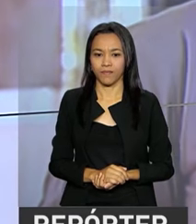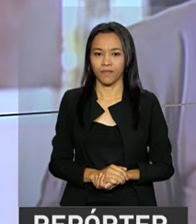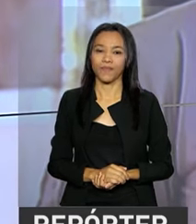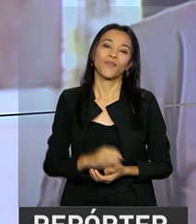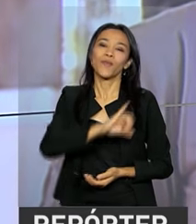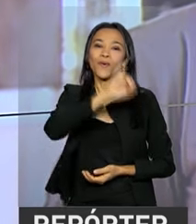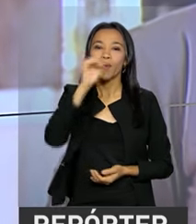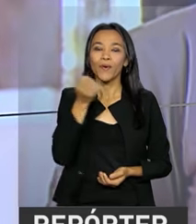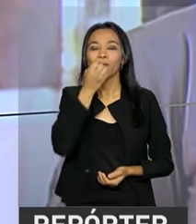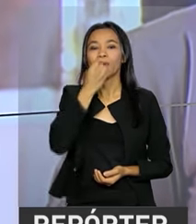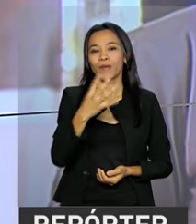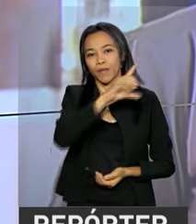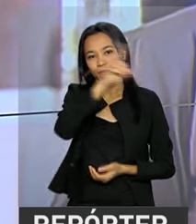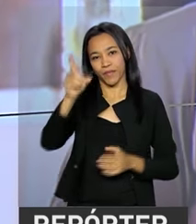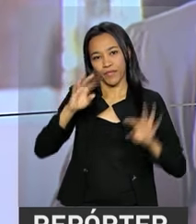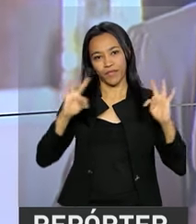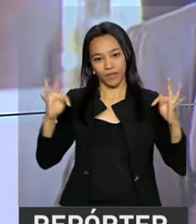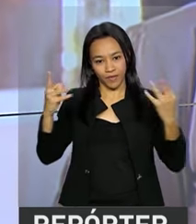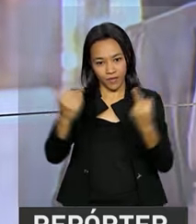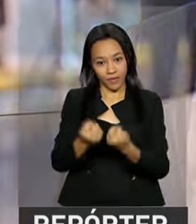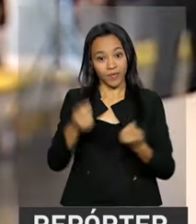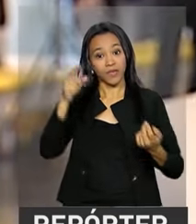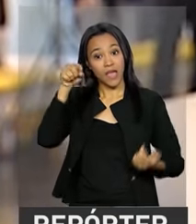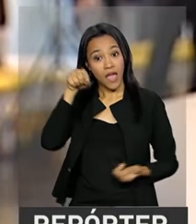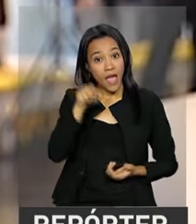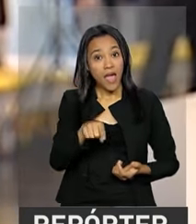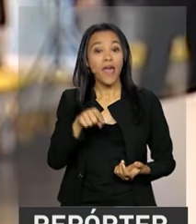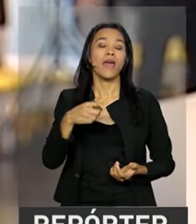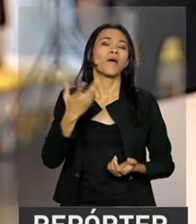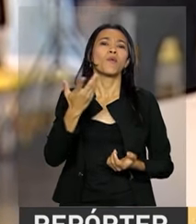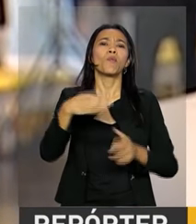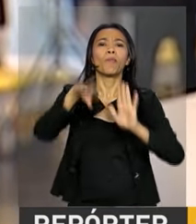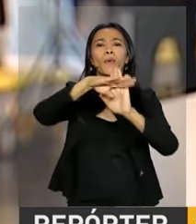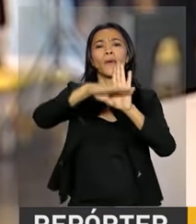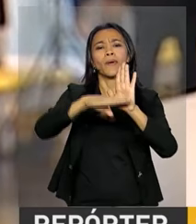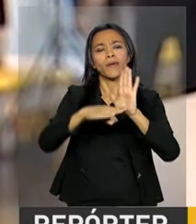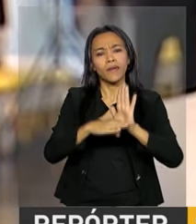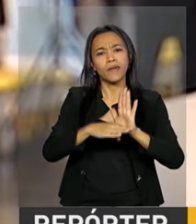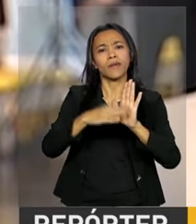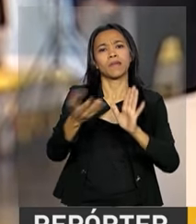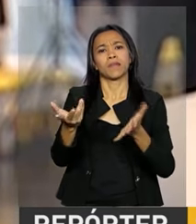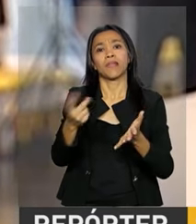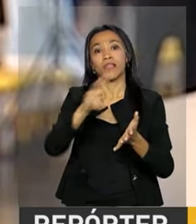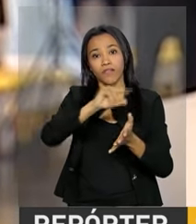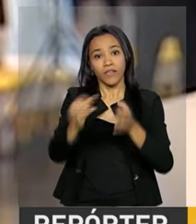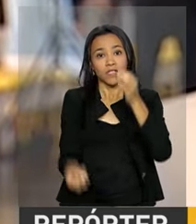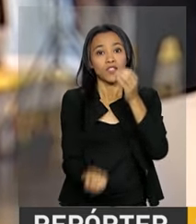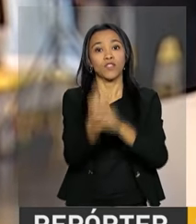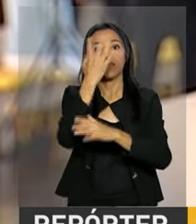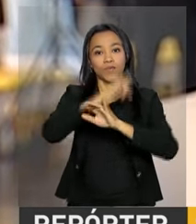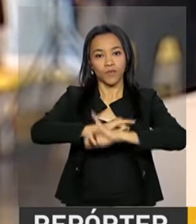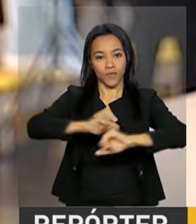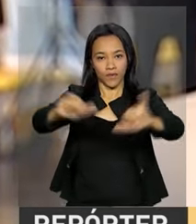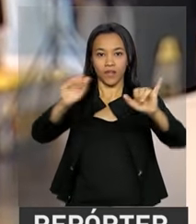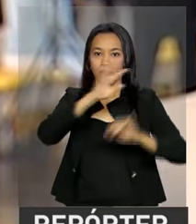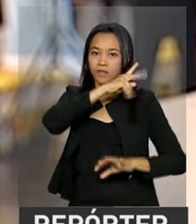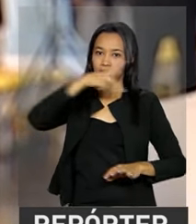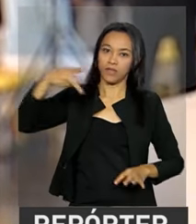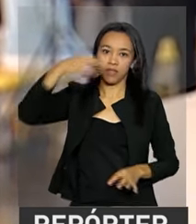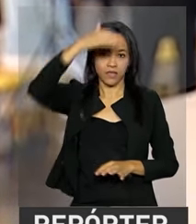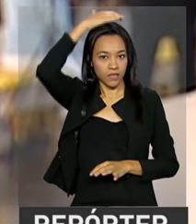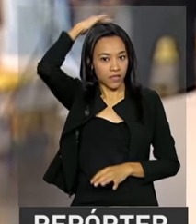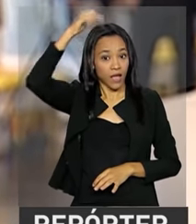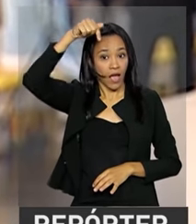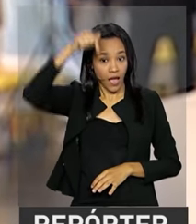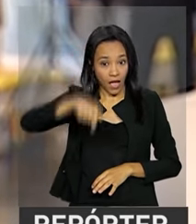Olá, Leandro, bom dia a todos. Esse é o programa Senhor Empreendedor, que vai ser lançado pelo presidente Michel Temer ao meio-dia, aqui no